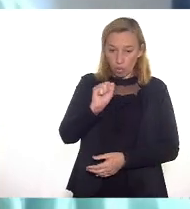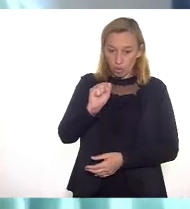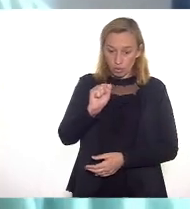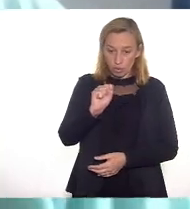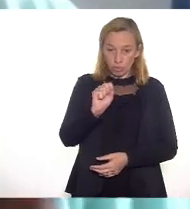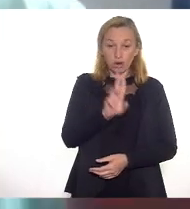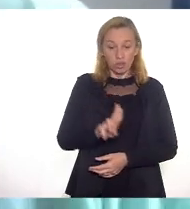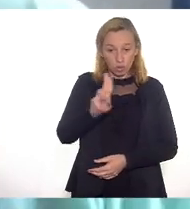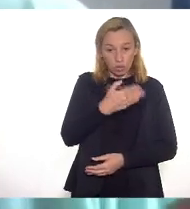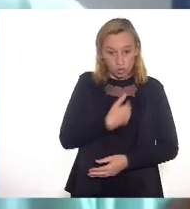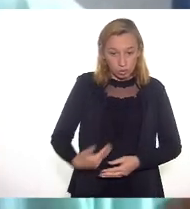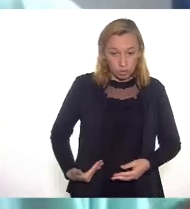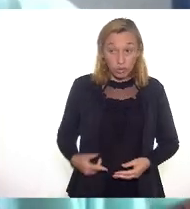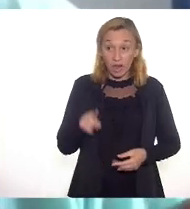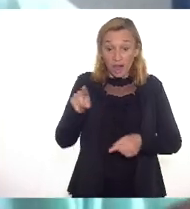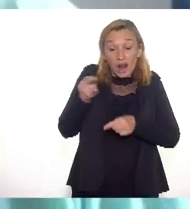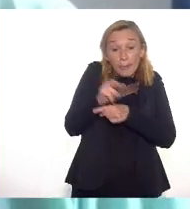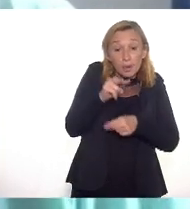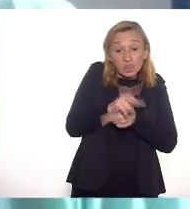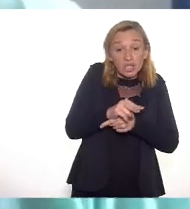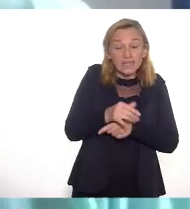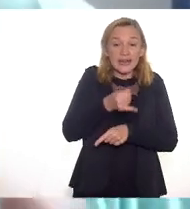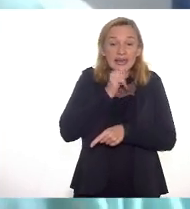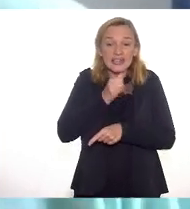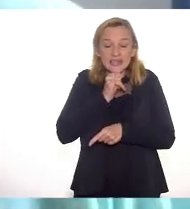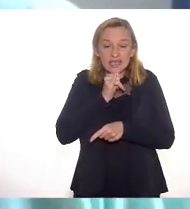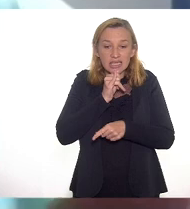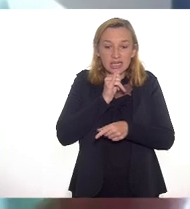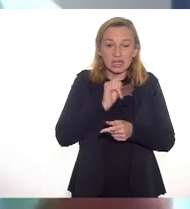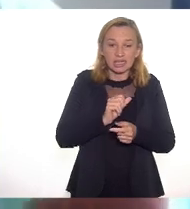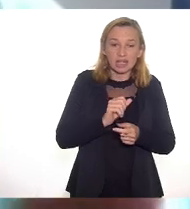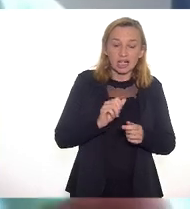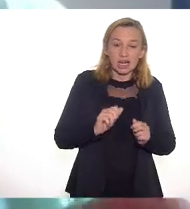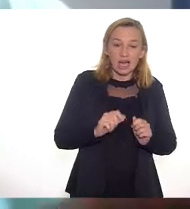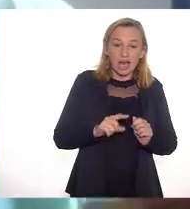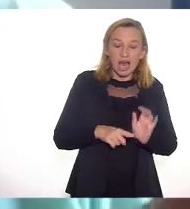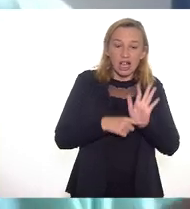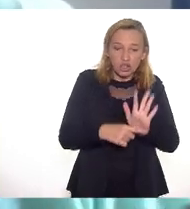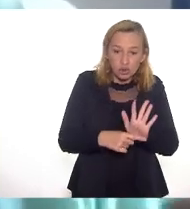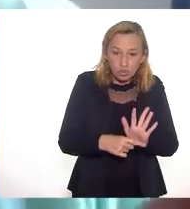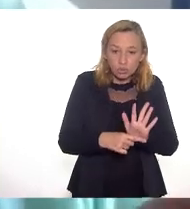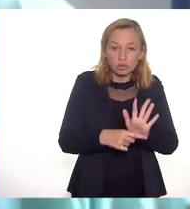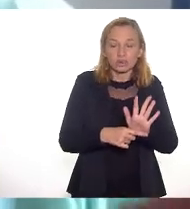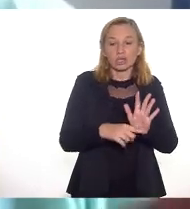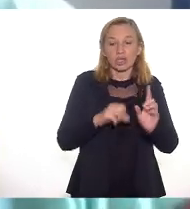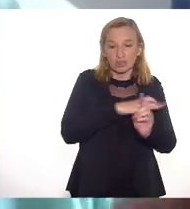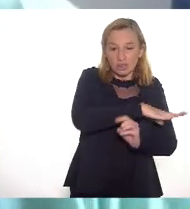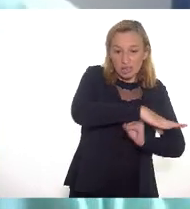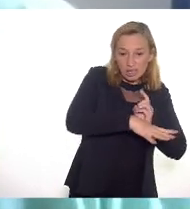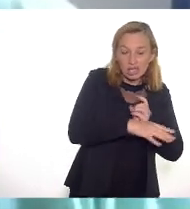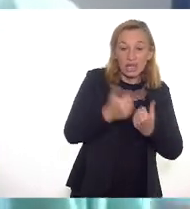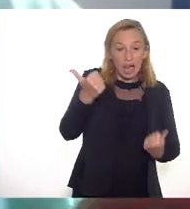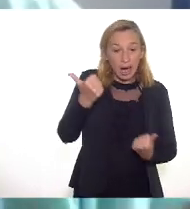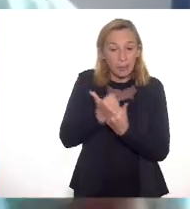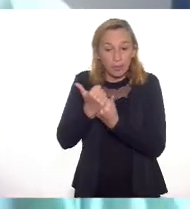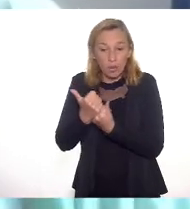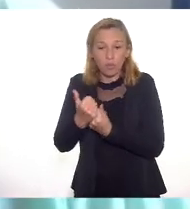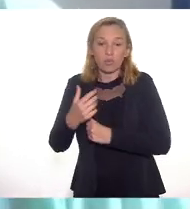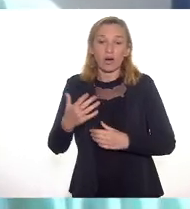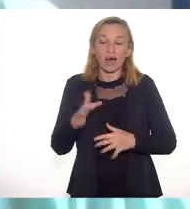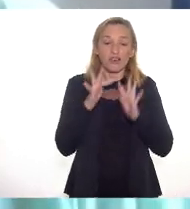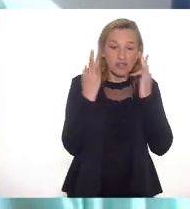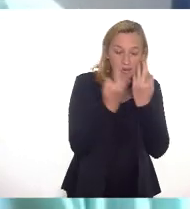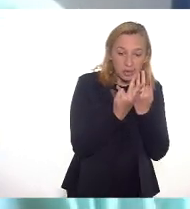pública. Ela defende, por exemplo, ações assistenciais, de apoio às famílias carentes ou pessoas